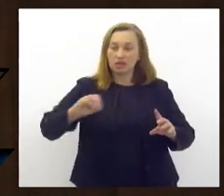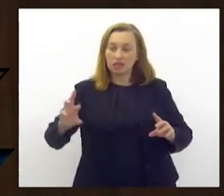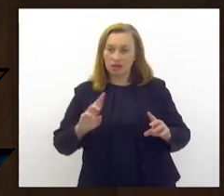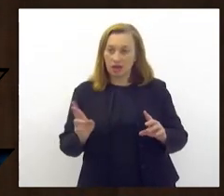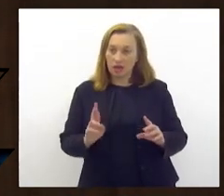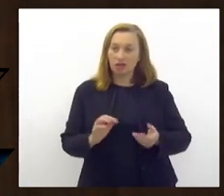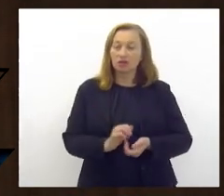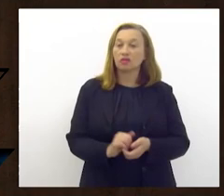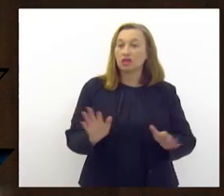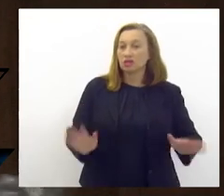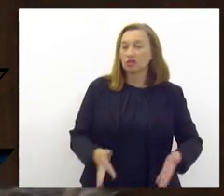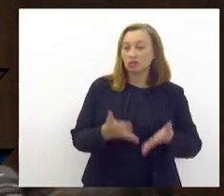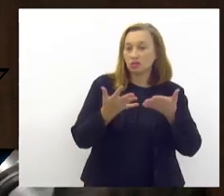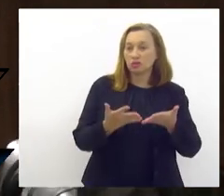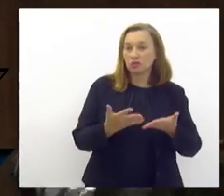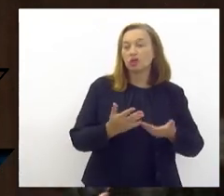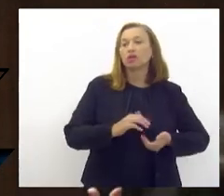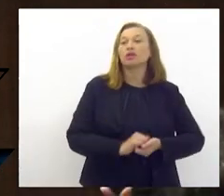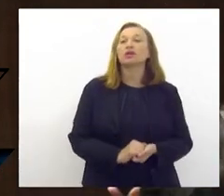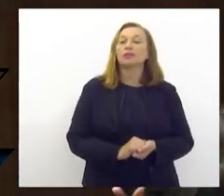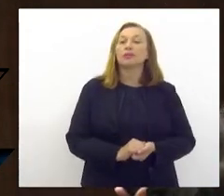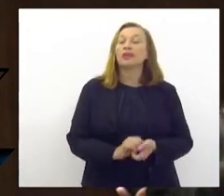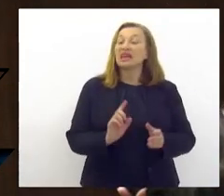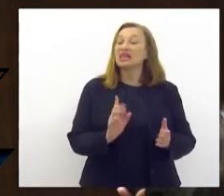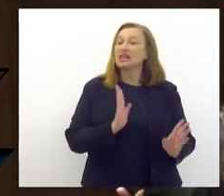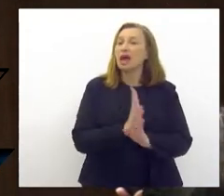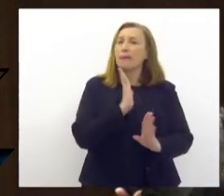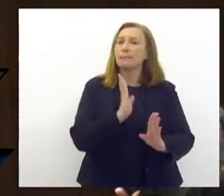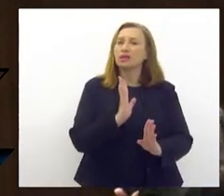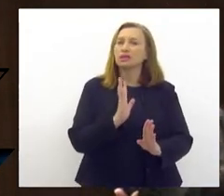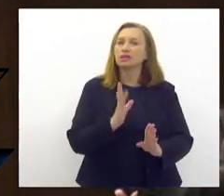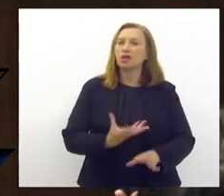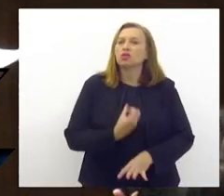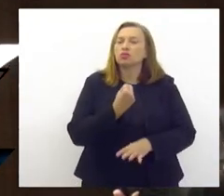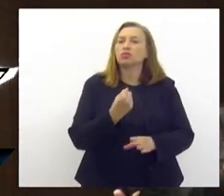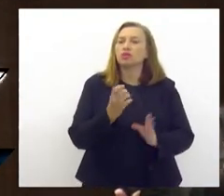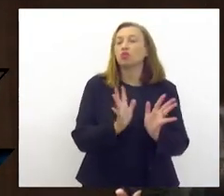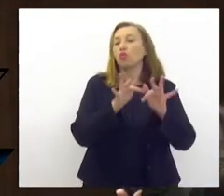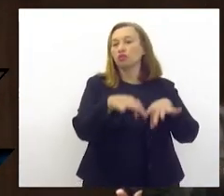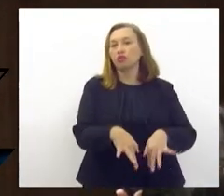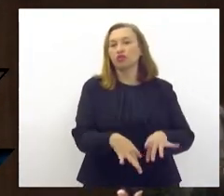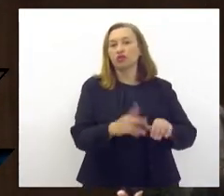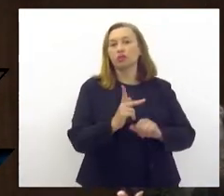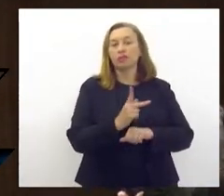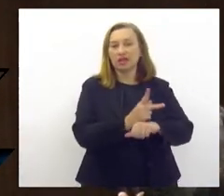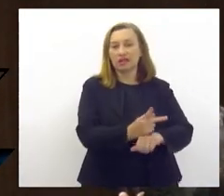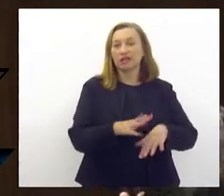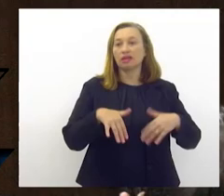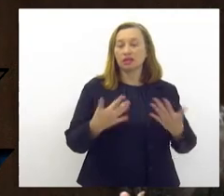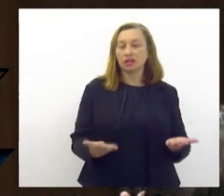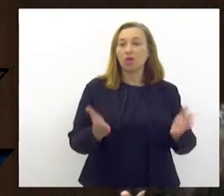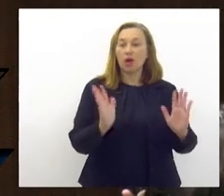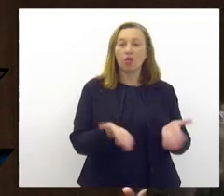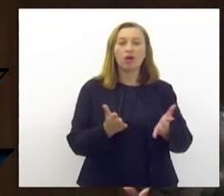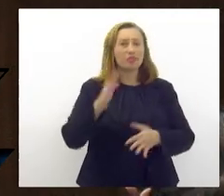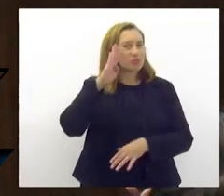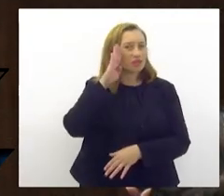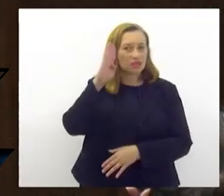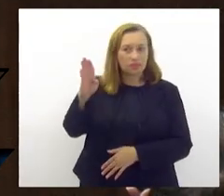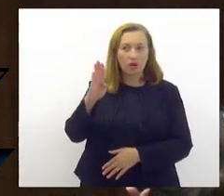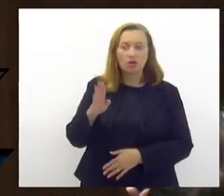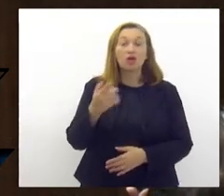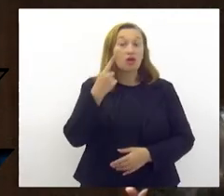pela gratificação de difícil provimento e, de repente, é surpreendido com o fim da gratificação. Agora, principalmente,